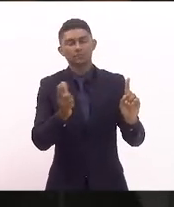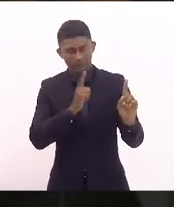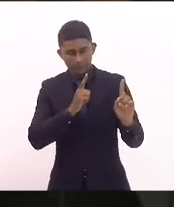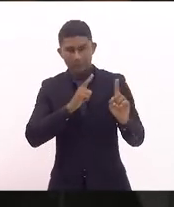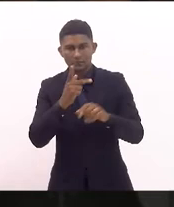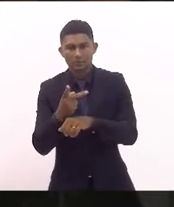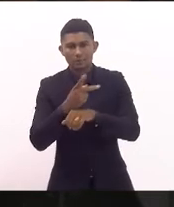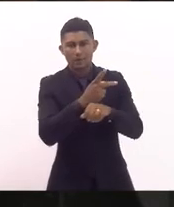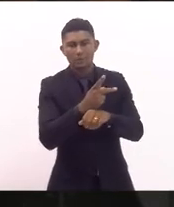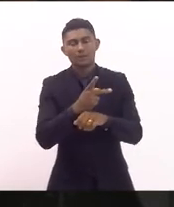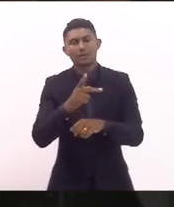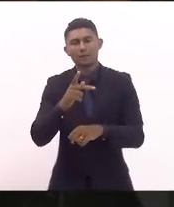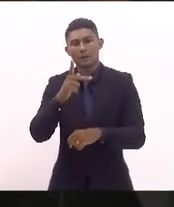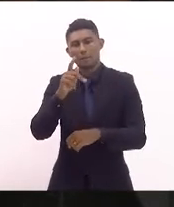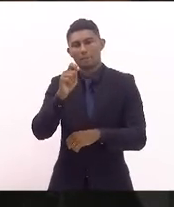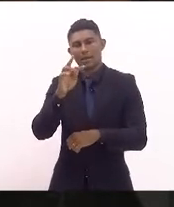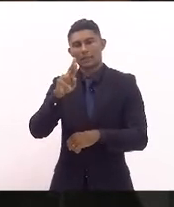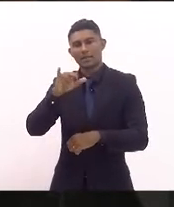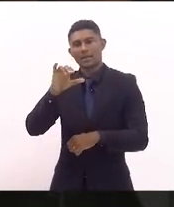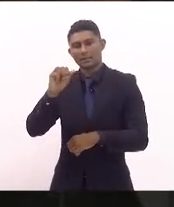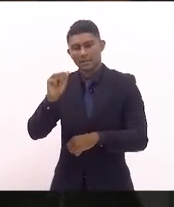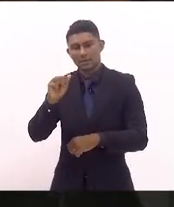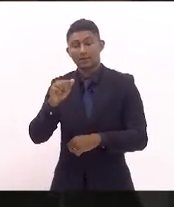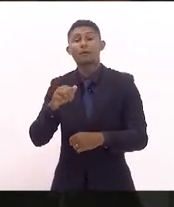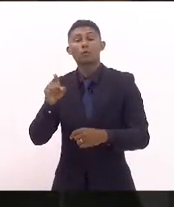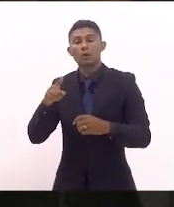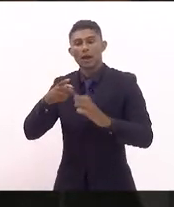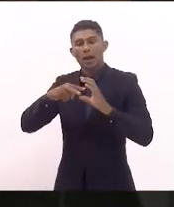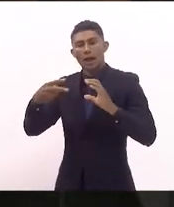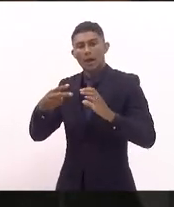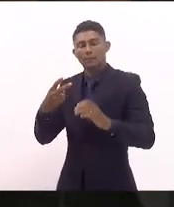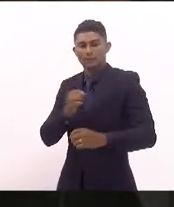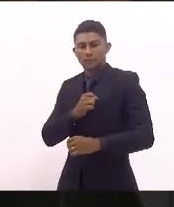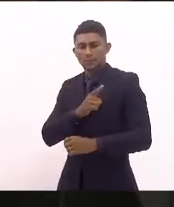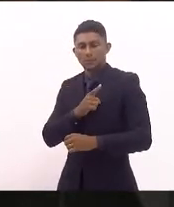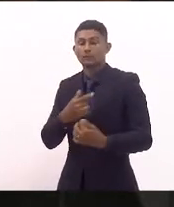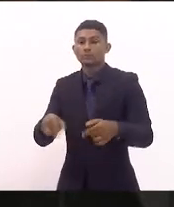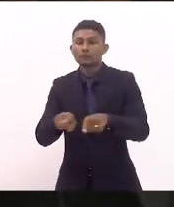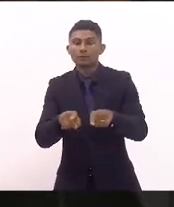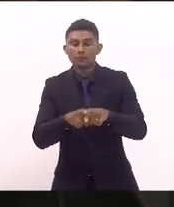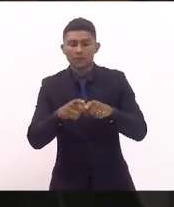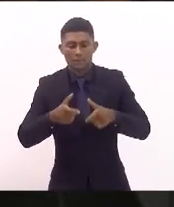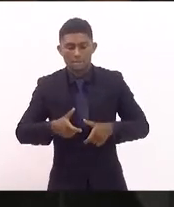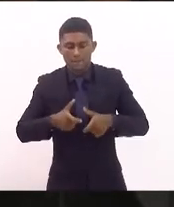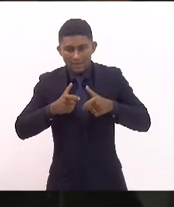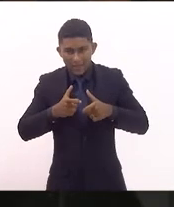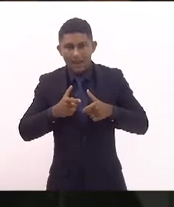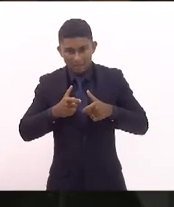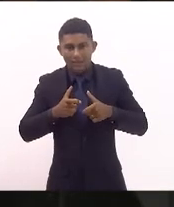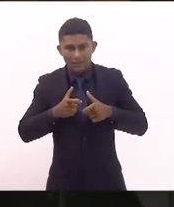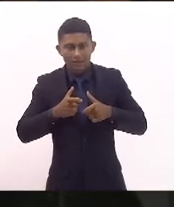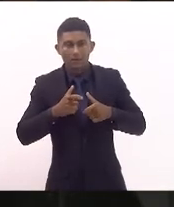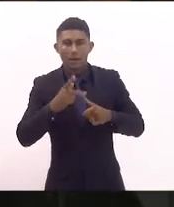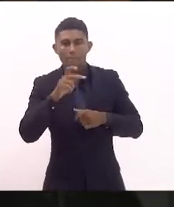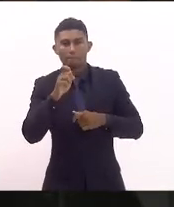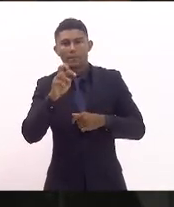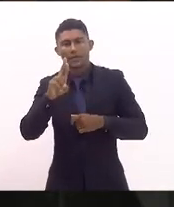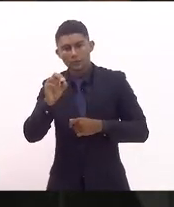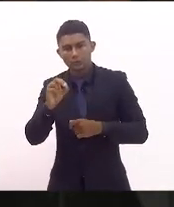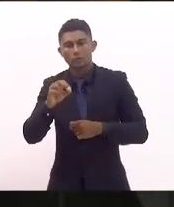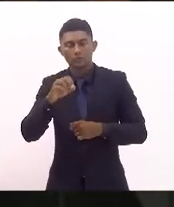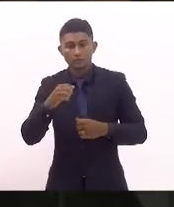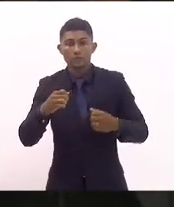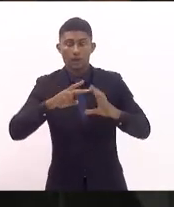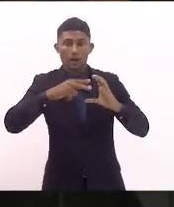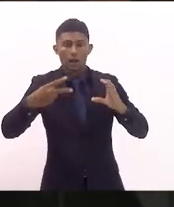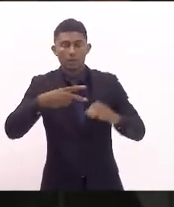pela Câmara Municipal de São Gonçalo e com a medalha Pedro Ernesto, maior honraria da Câmara Municipal do Rio de Janeiro.